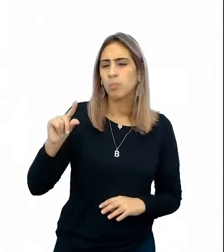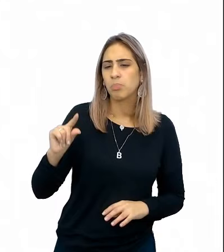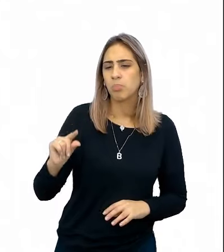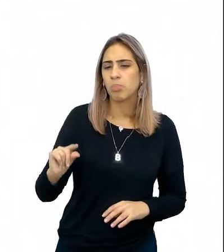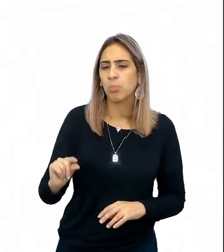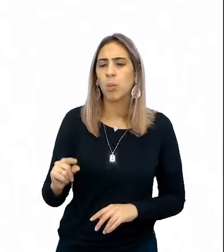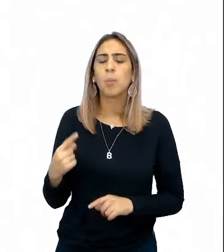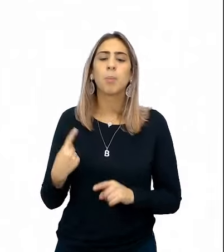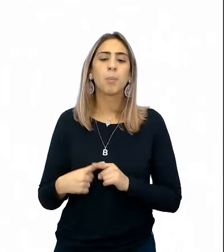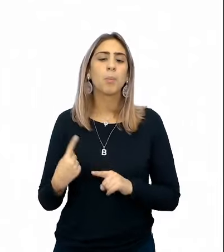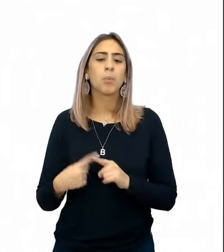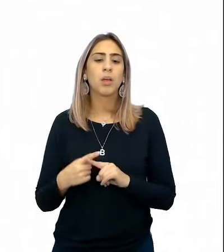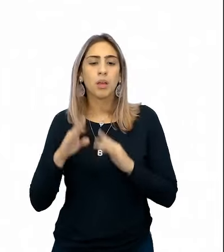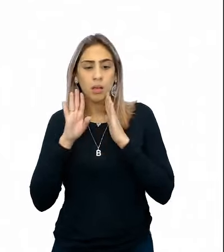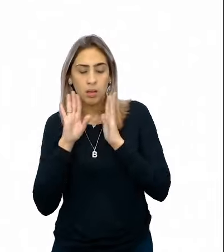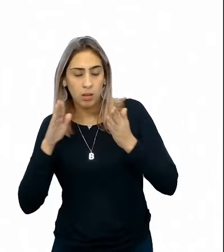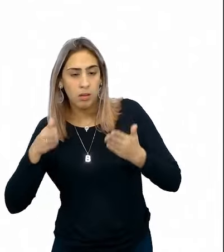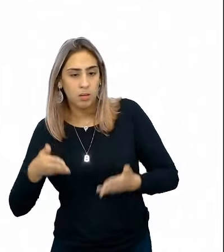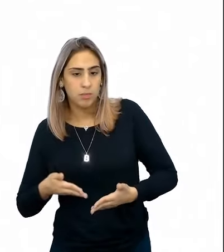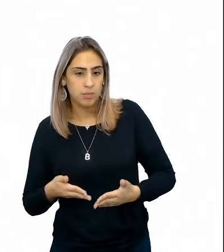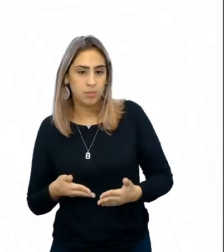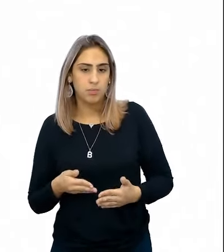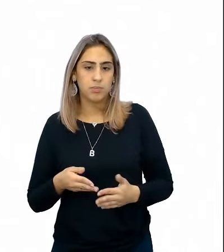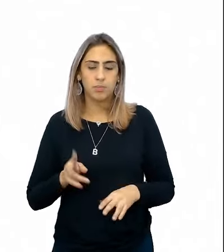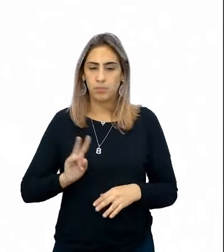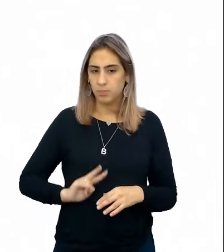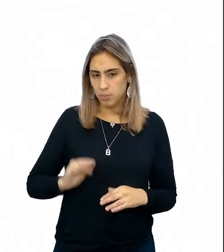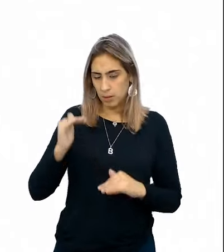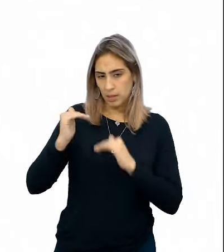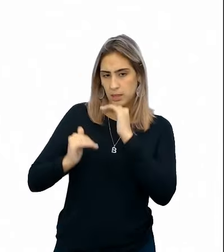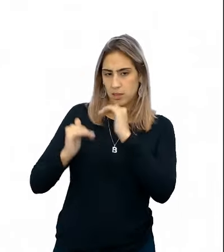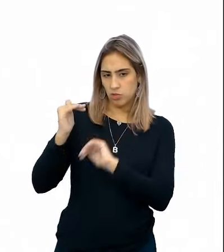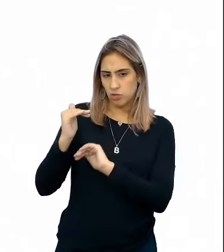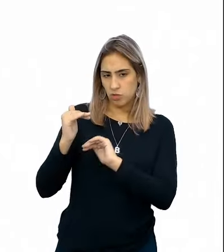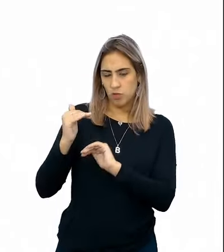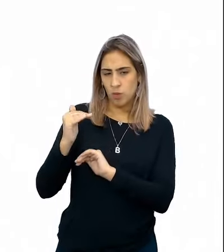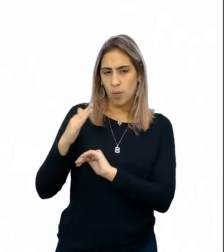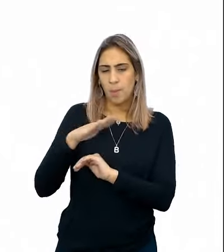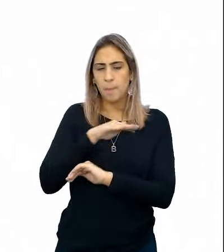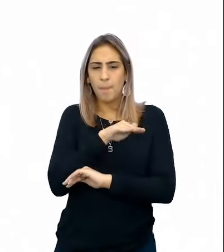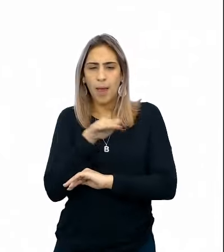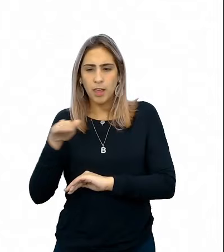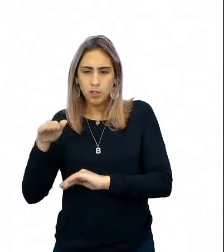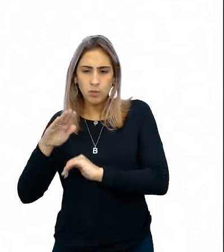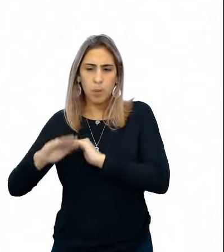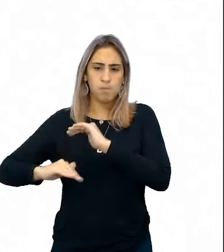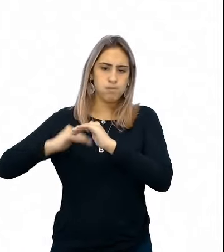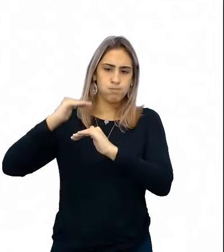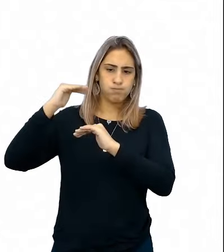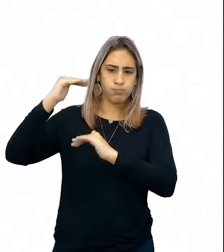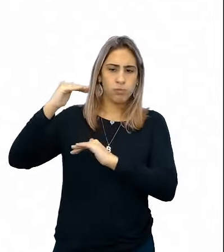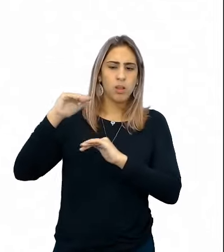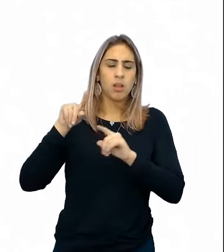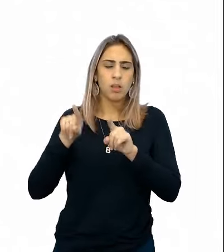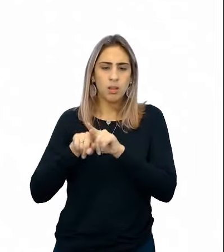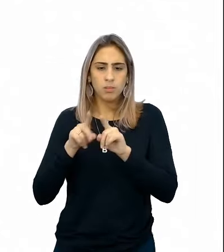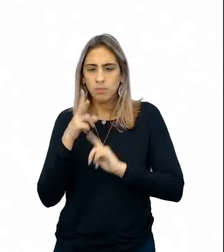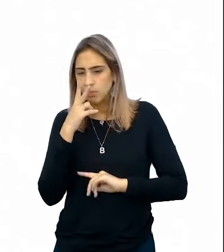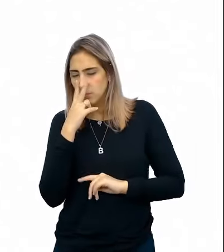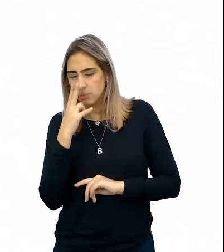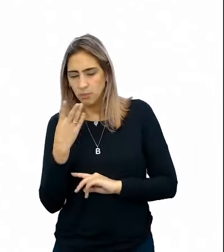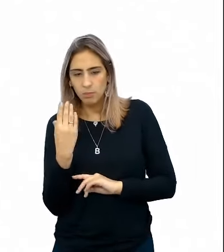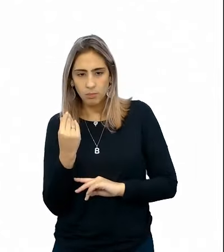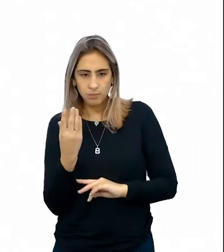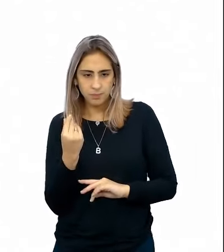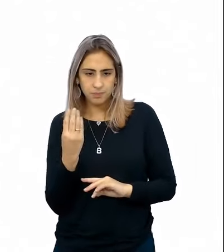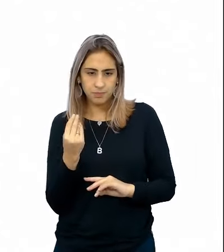E a maior concentração está nos níveis médio e alto, o que aparentemente parece ser